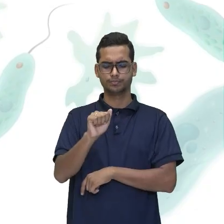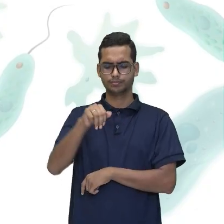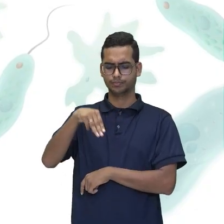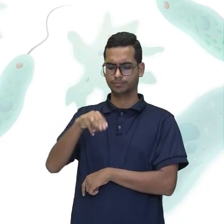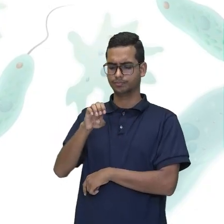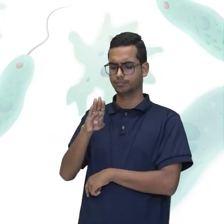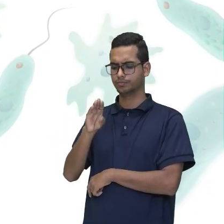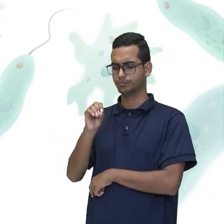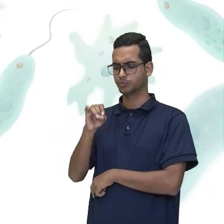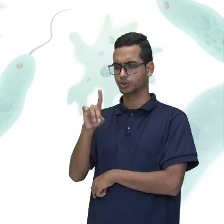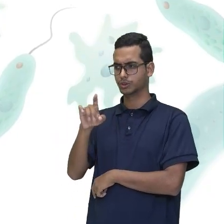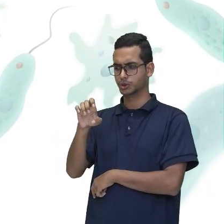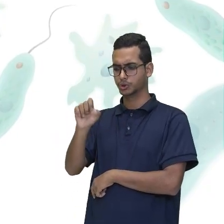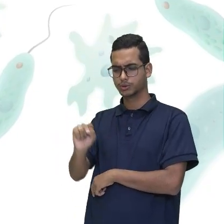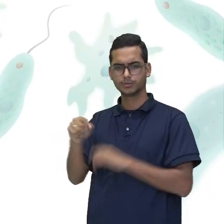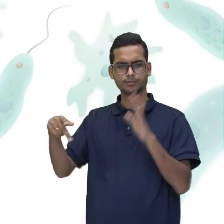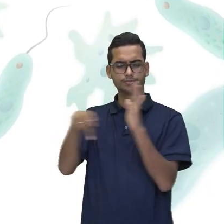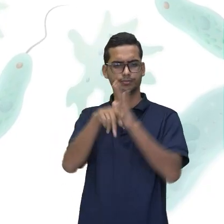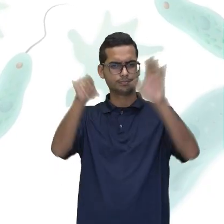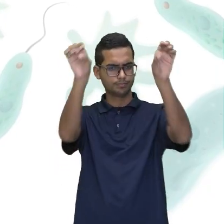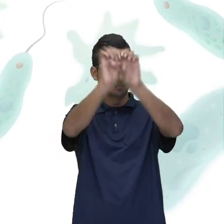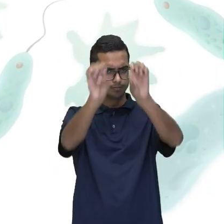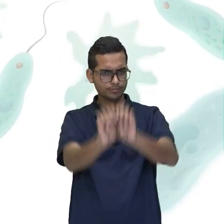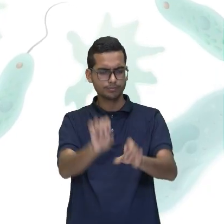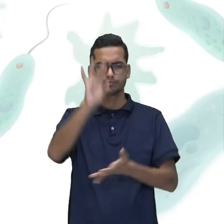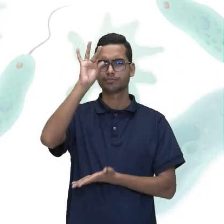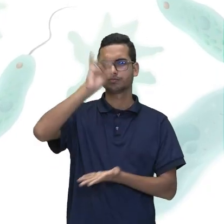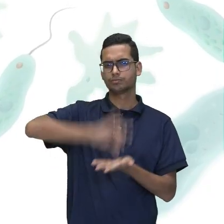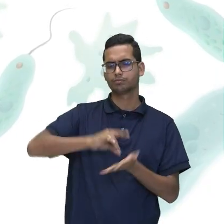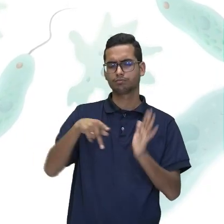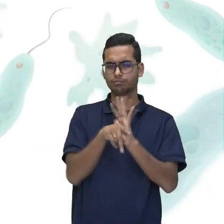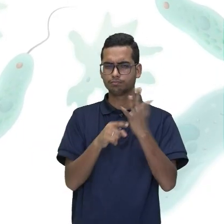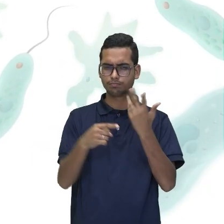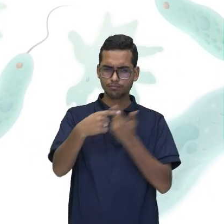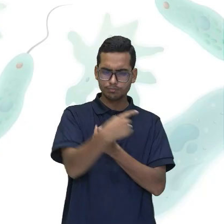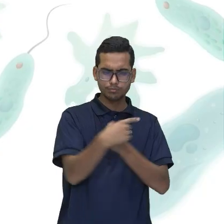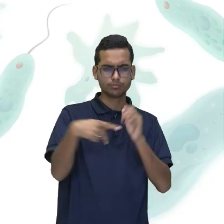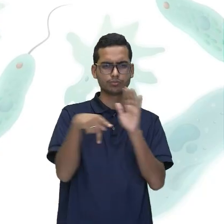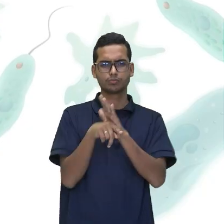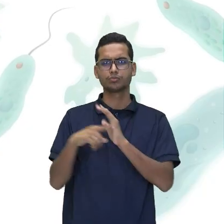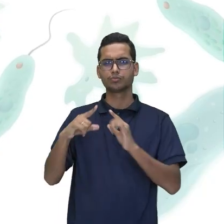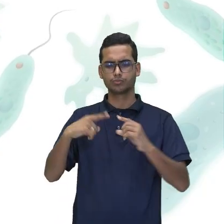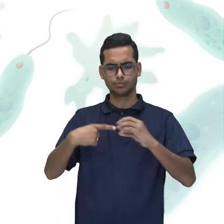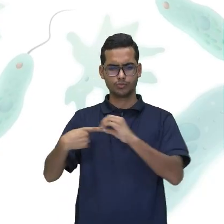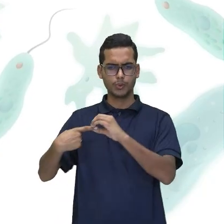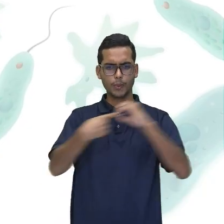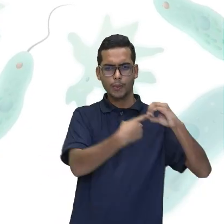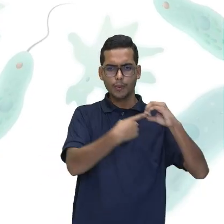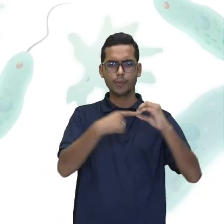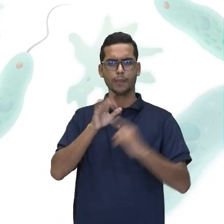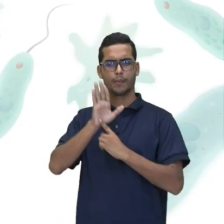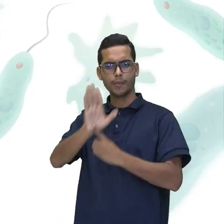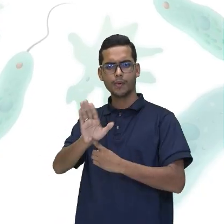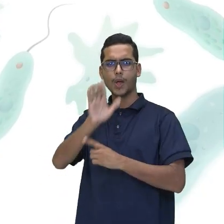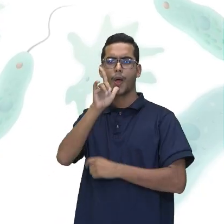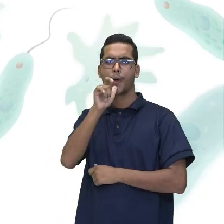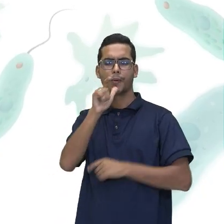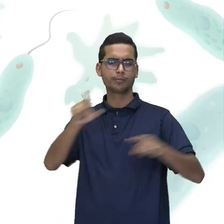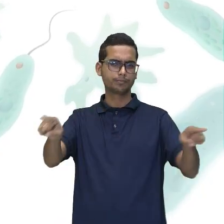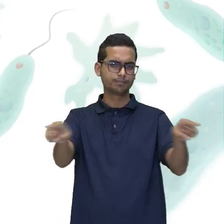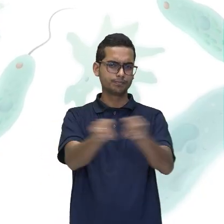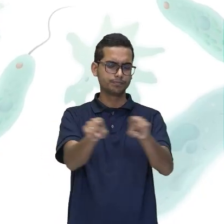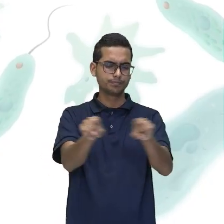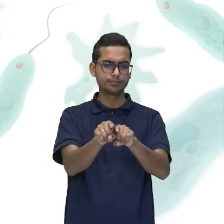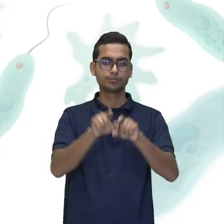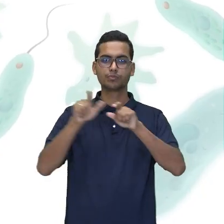sua estrutura. Então, estes protozoários, eles estão presentes na água, em ambientes em que